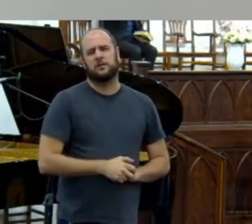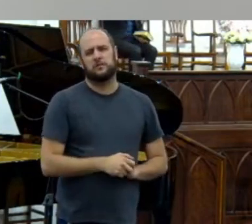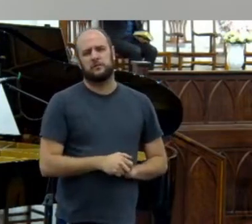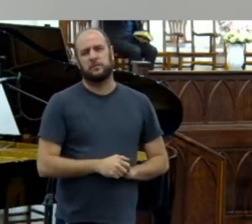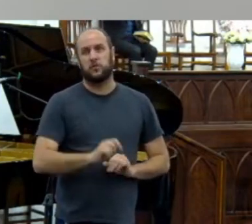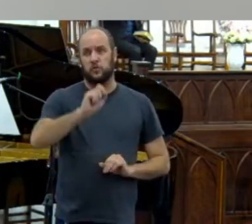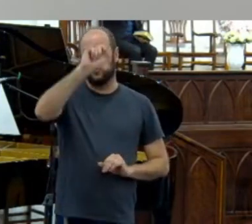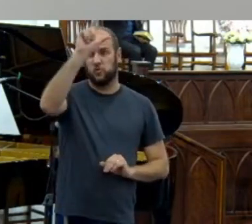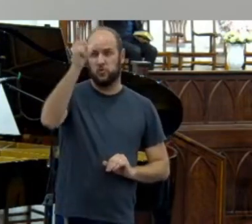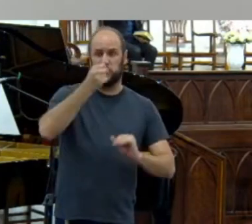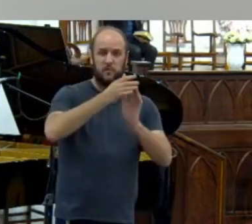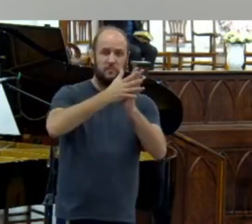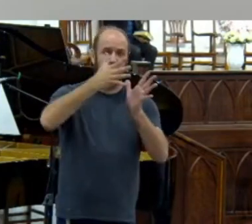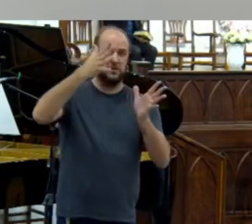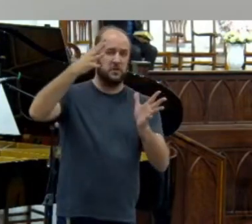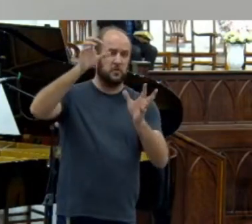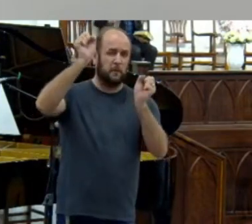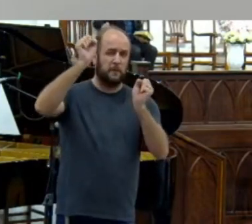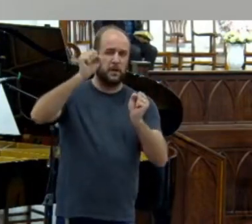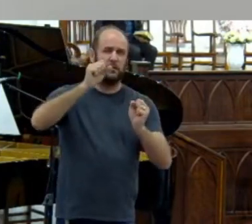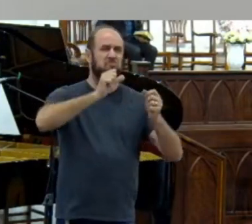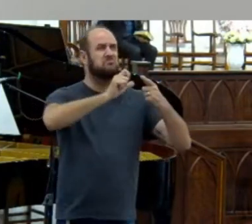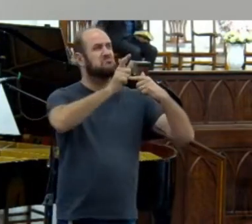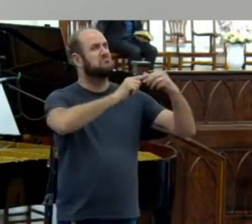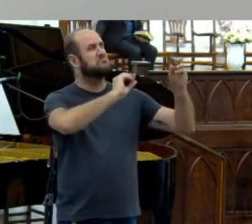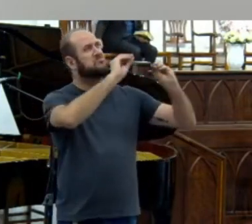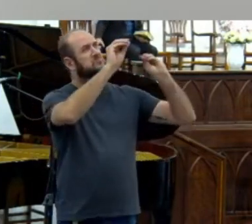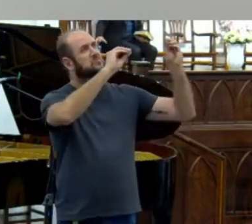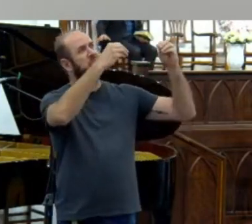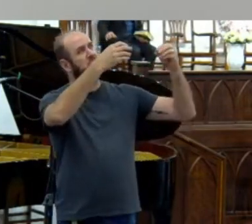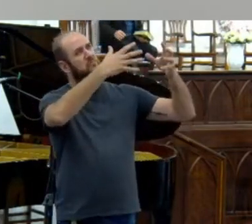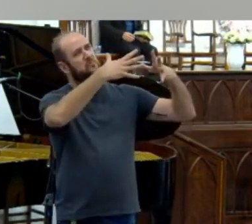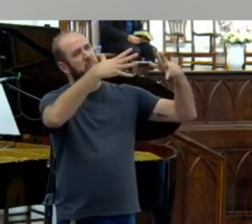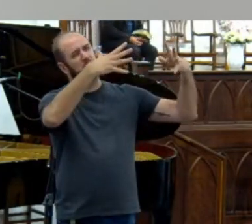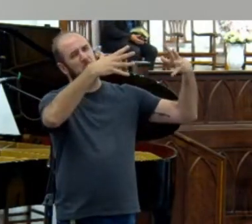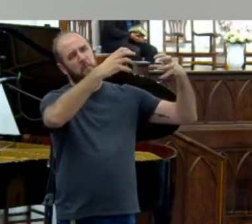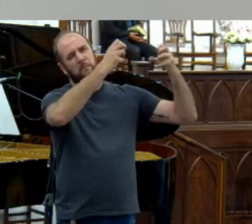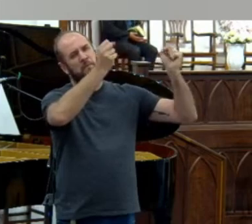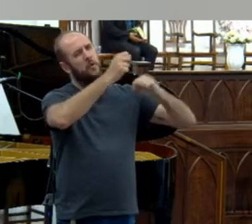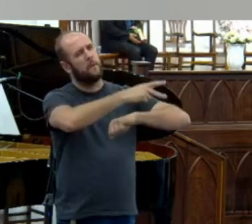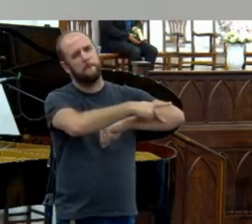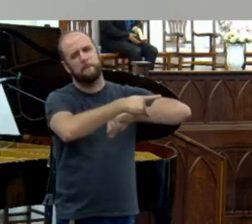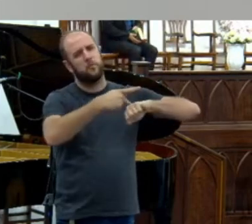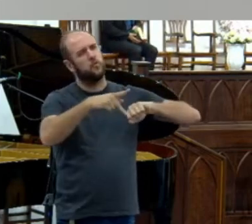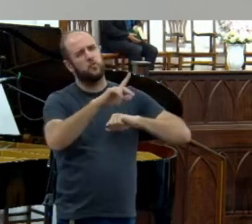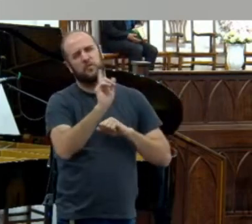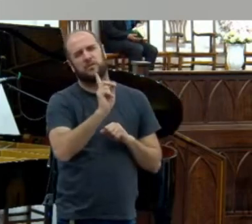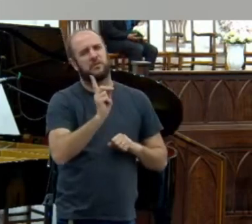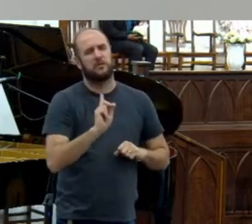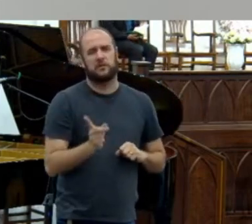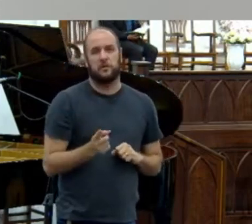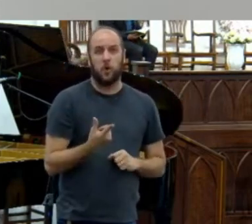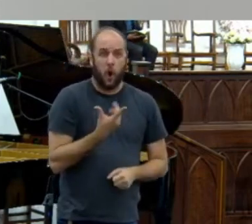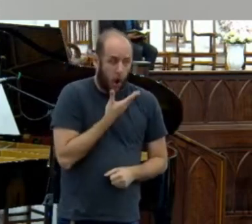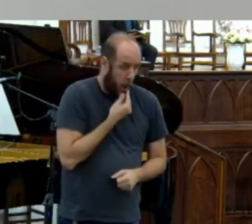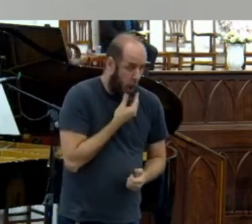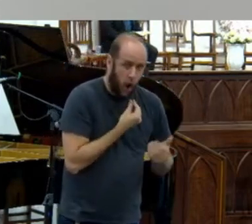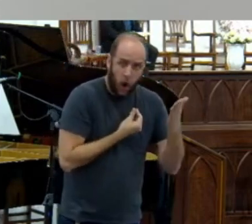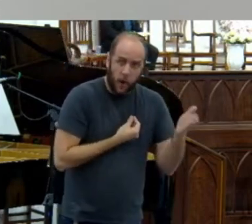tem brilho. Eis que as estrelas não são puras aos olhos dele. Quanto menos o